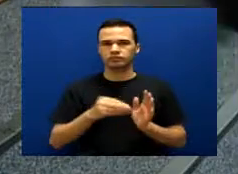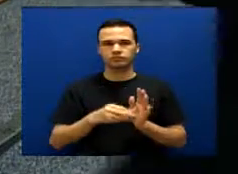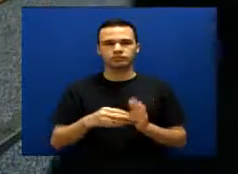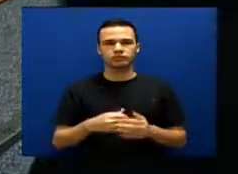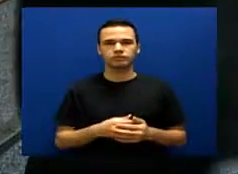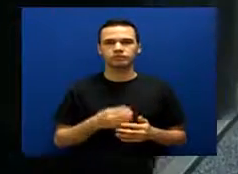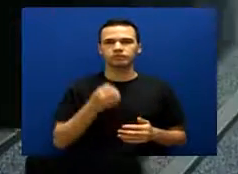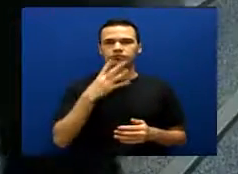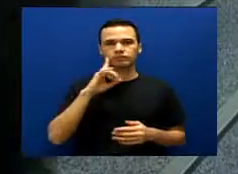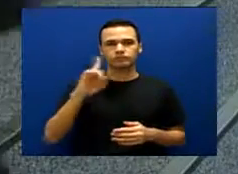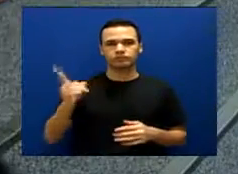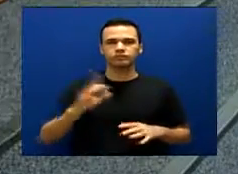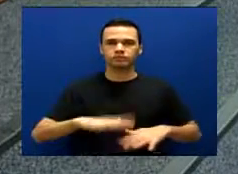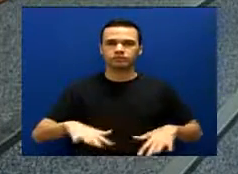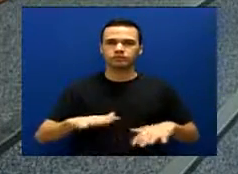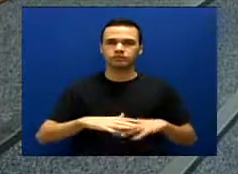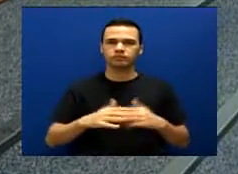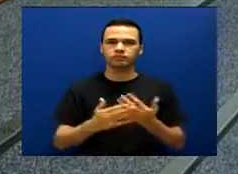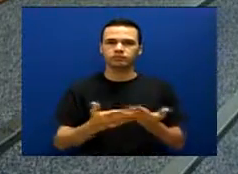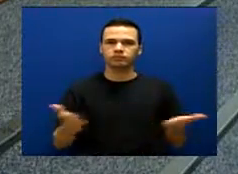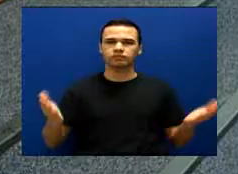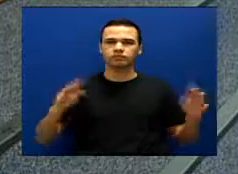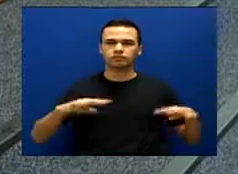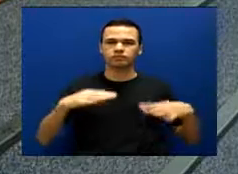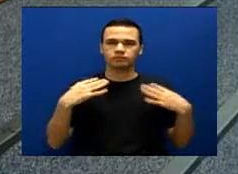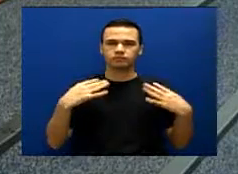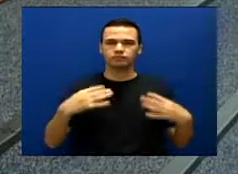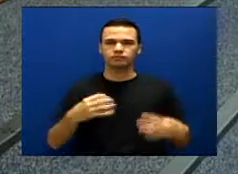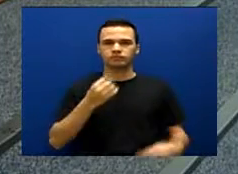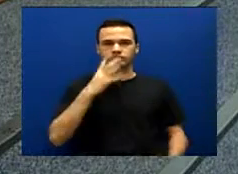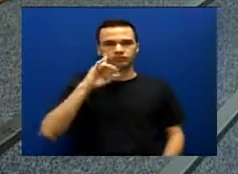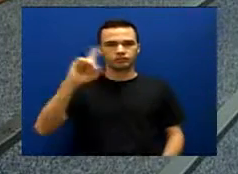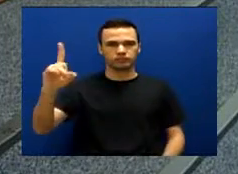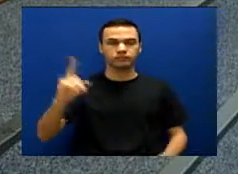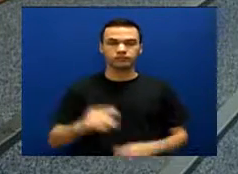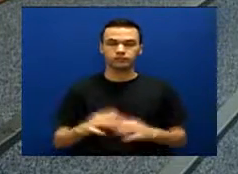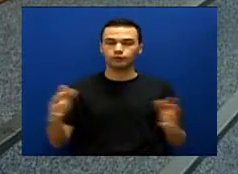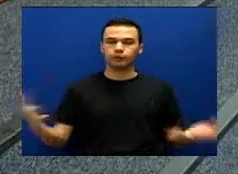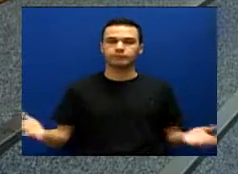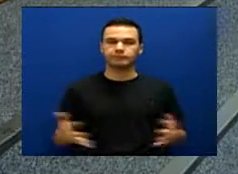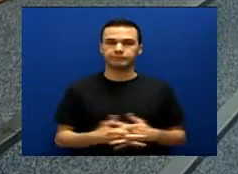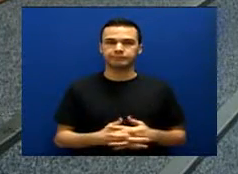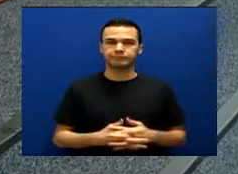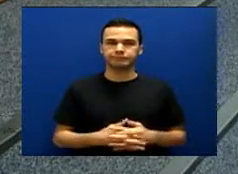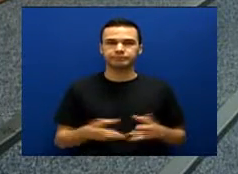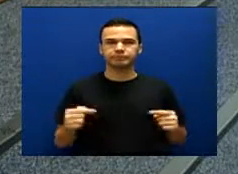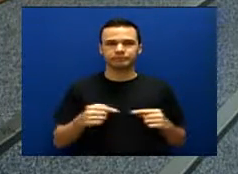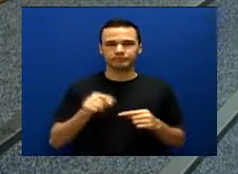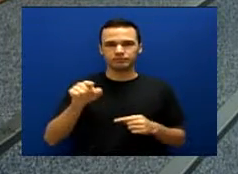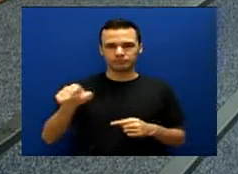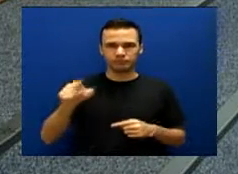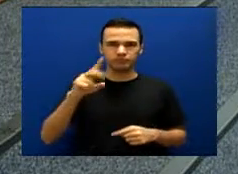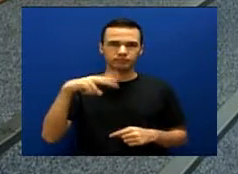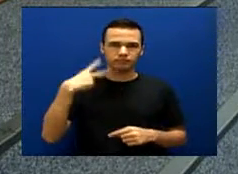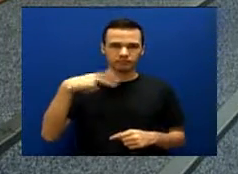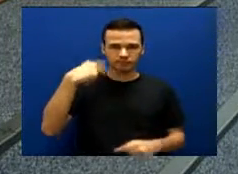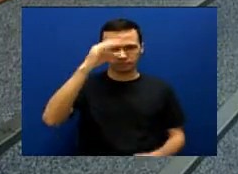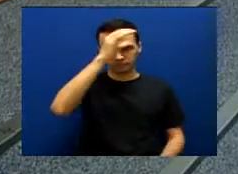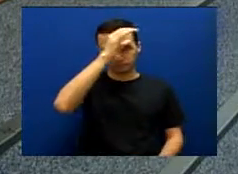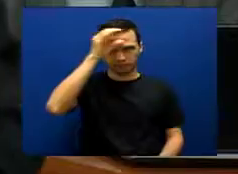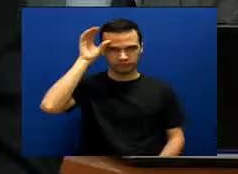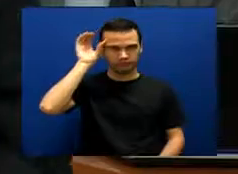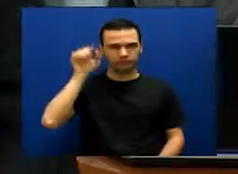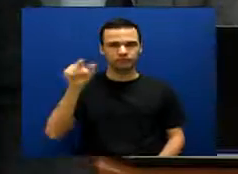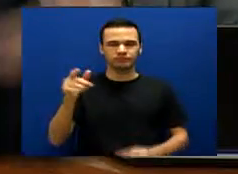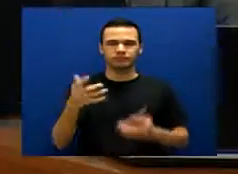senhores vereadores, vereadoras e todos quem estão nos assistindo. Senhor presidente, em cima do requerimento da vereadora Cíntia de Almeida,